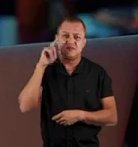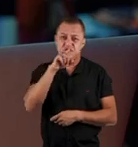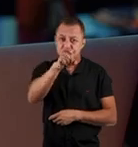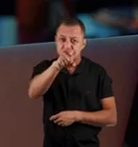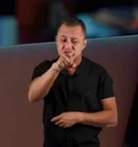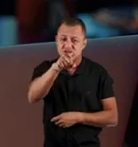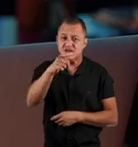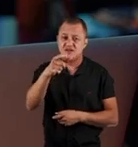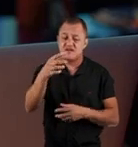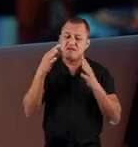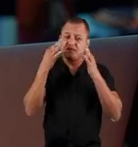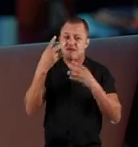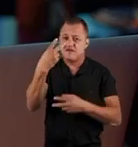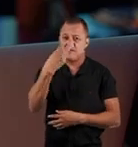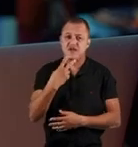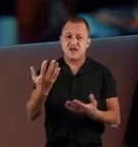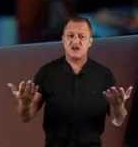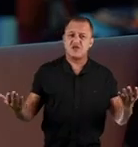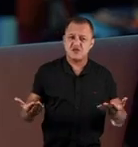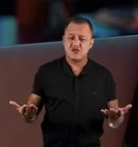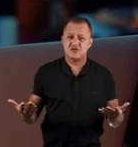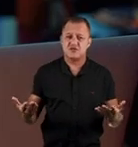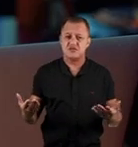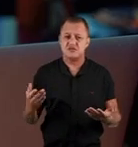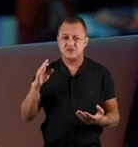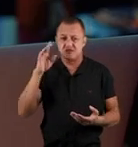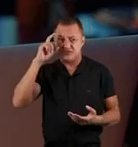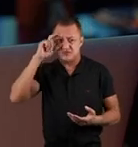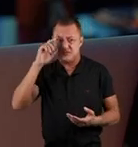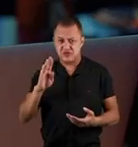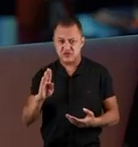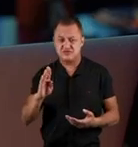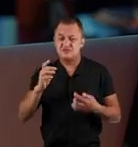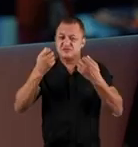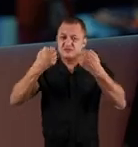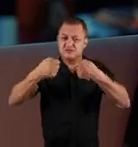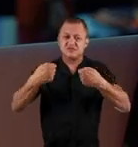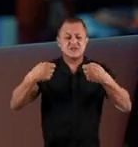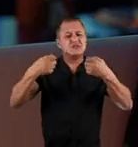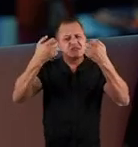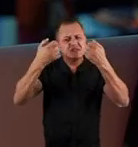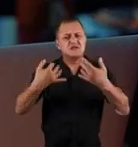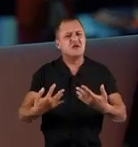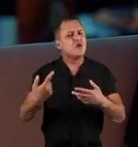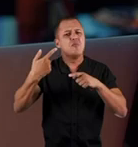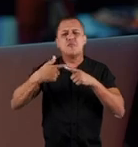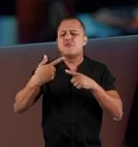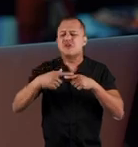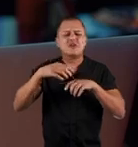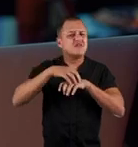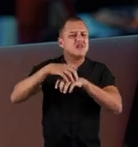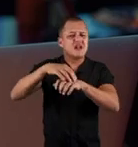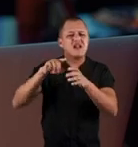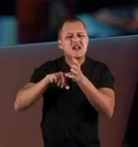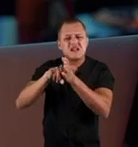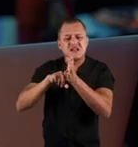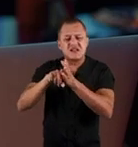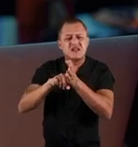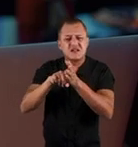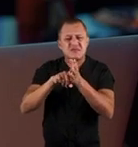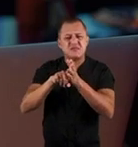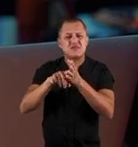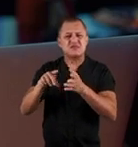deve a você que está me assistindo agora o Botelho precisa explicar porque ele foi investigado na